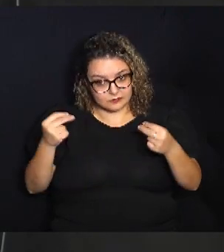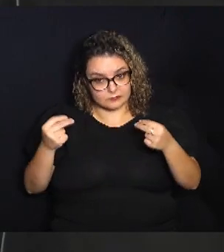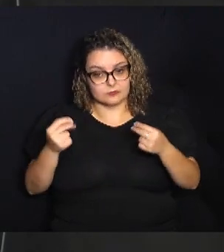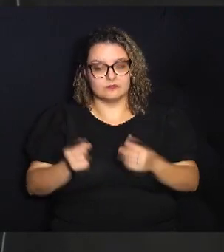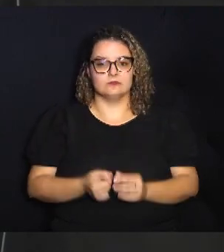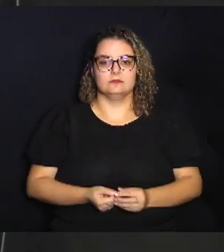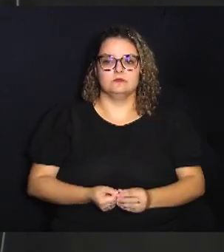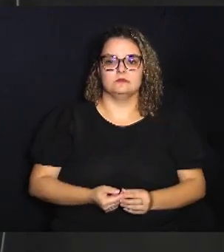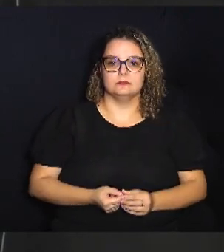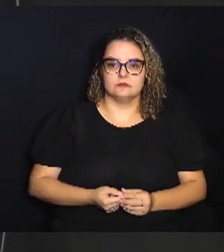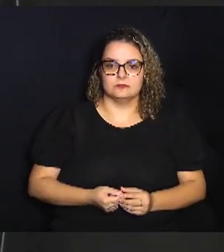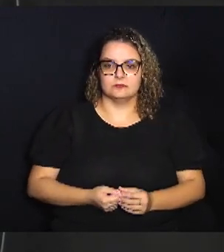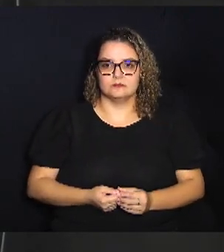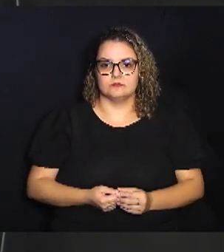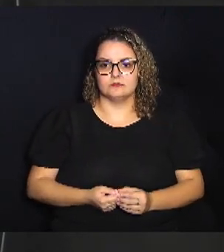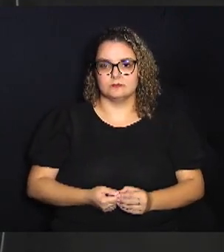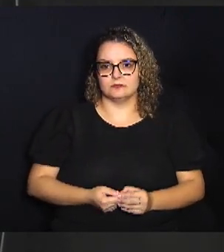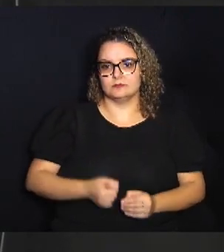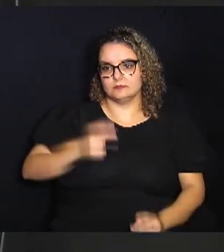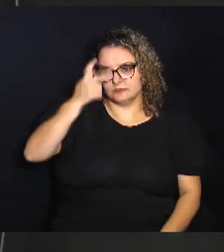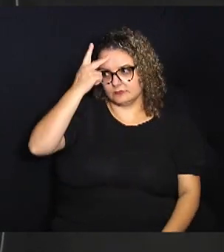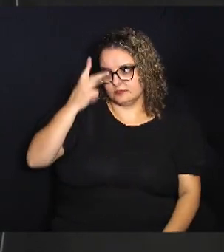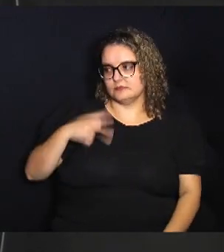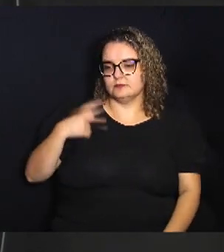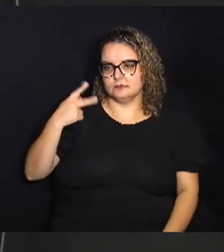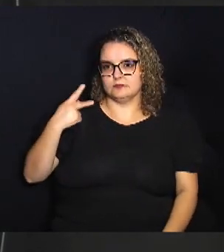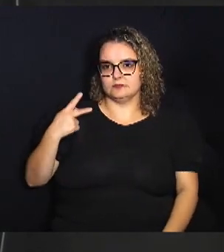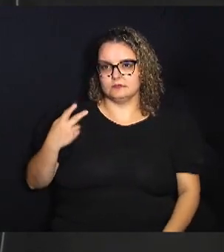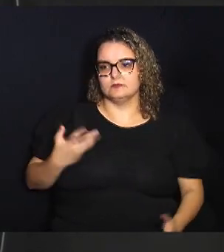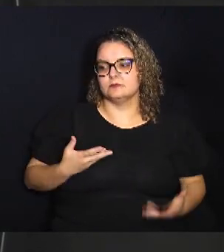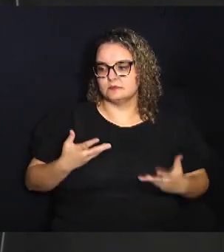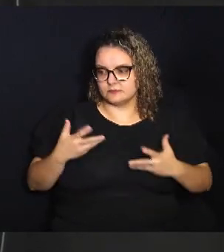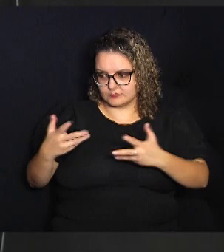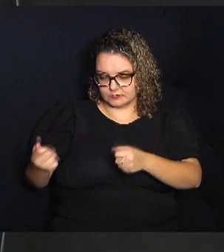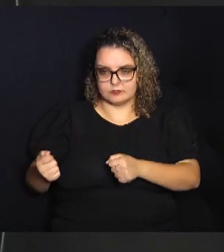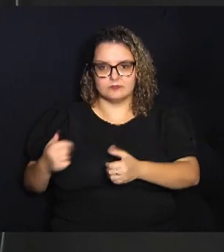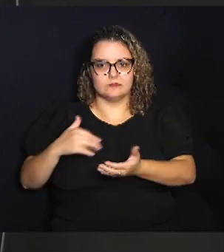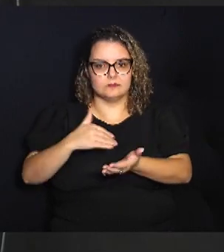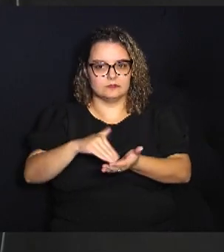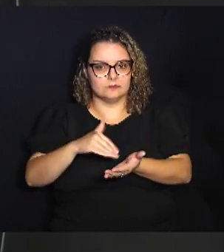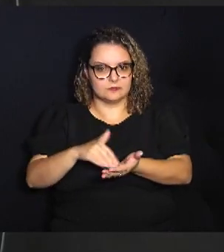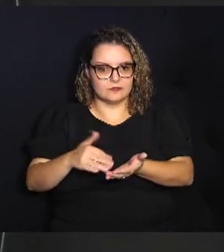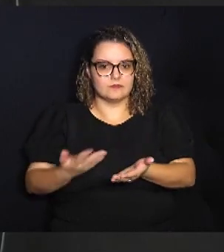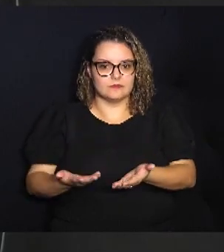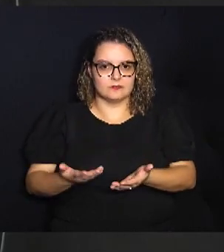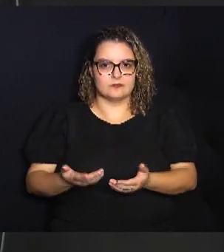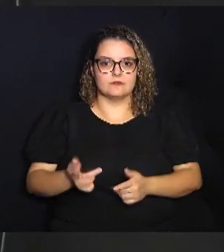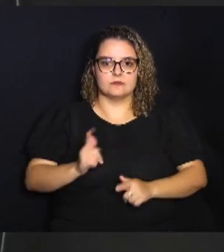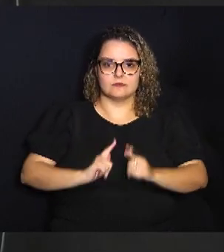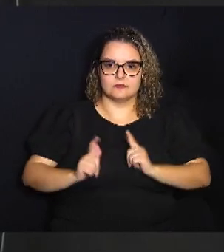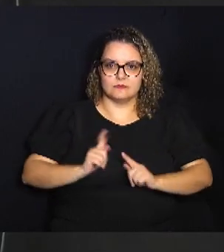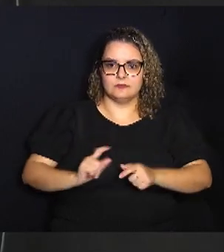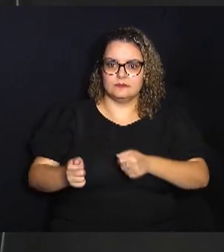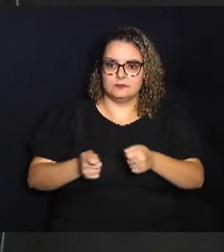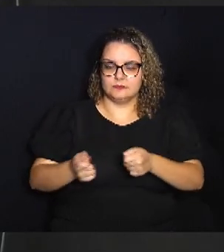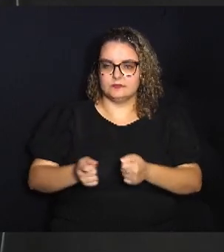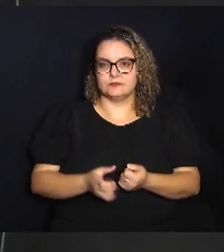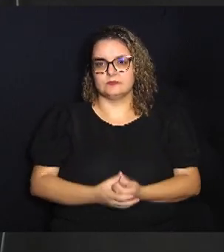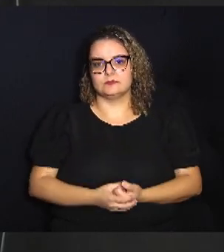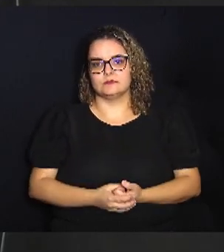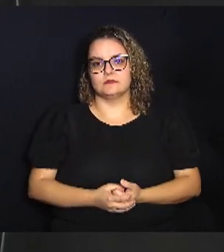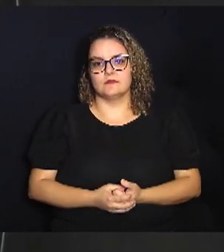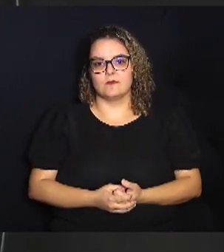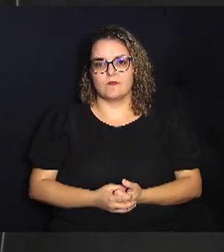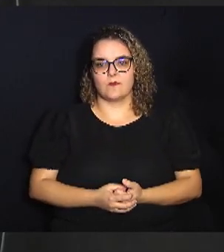do próprio vereador ter sido convidado para assumir a Secretaria de Gestão e Controle